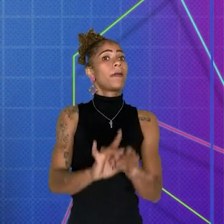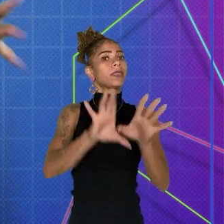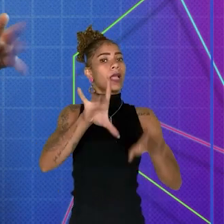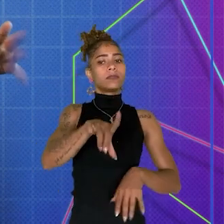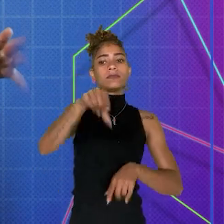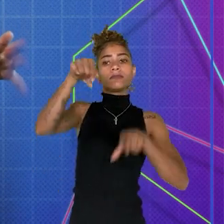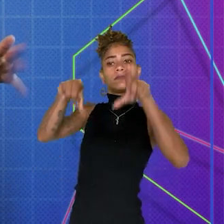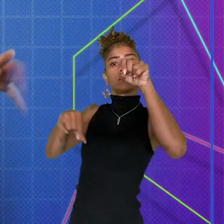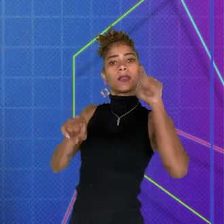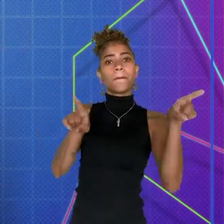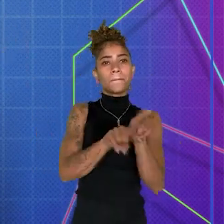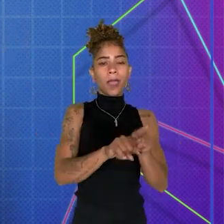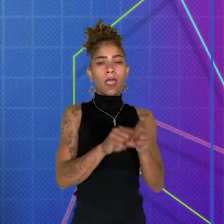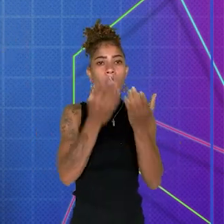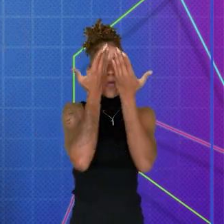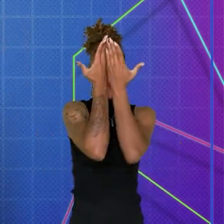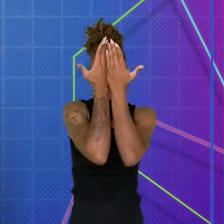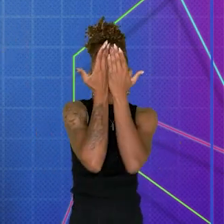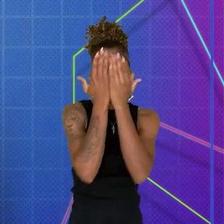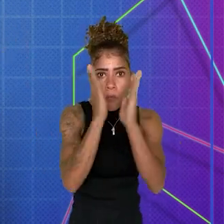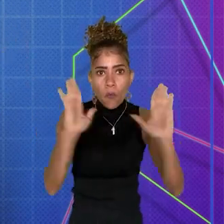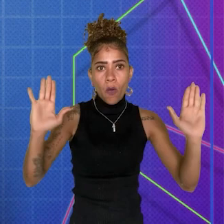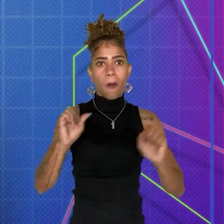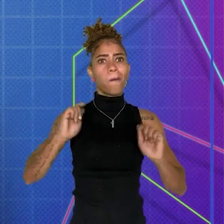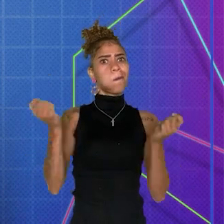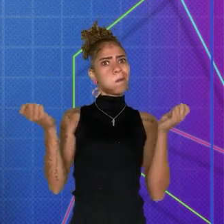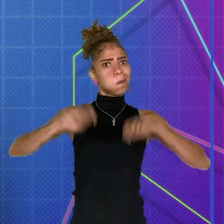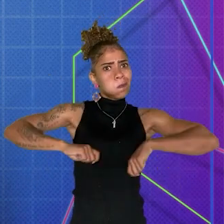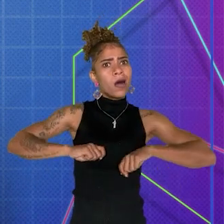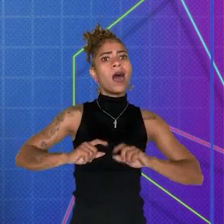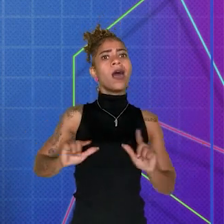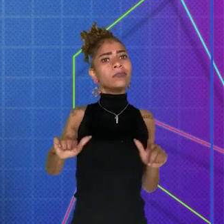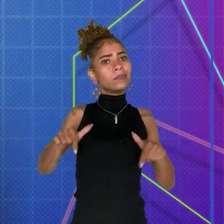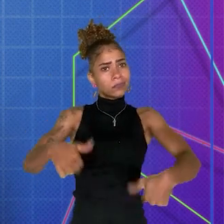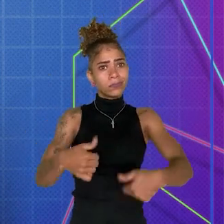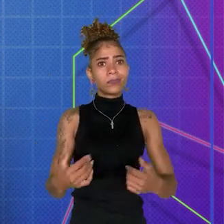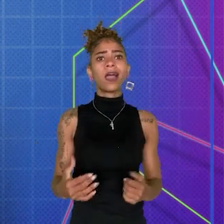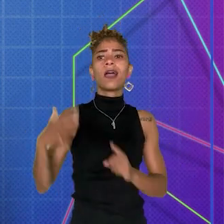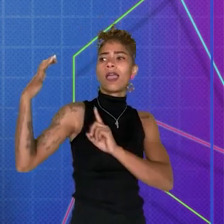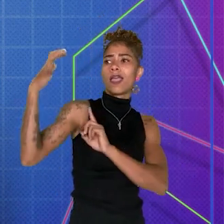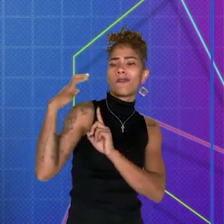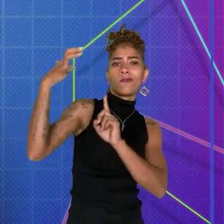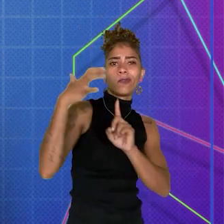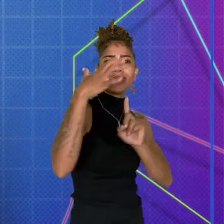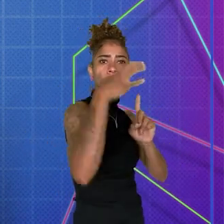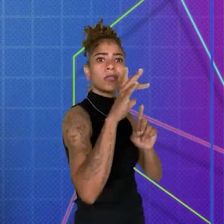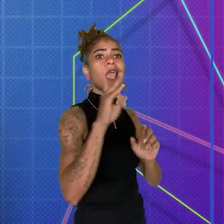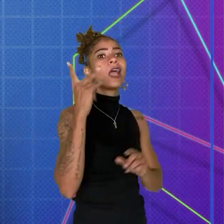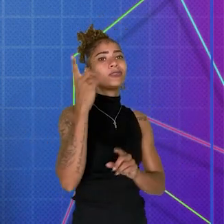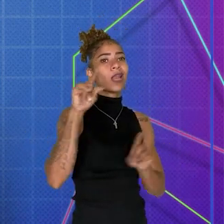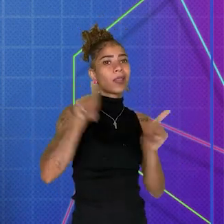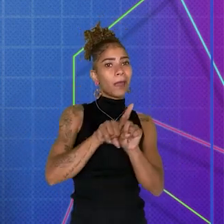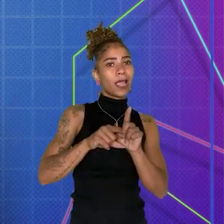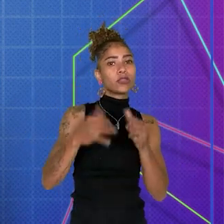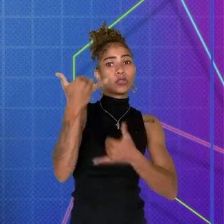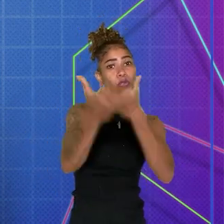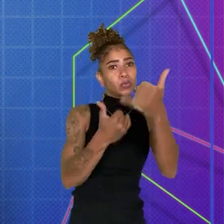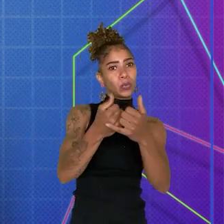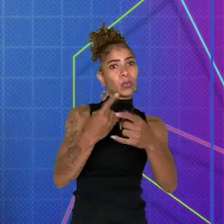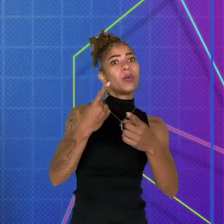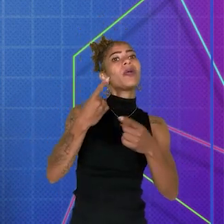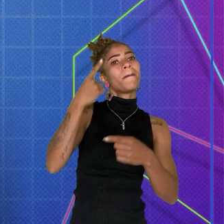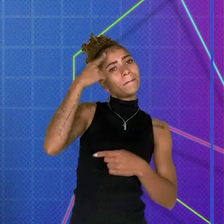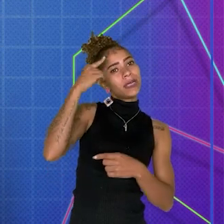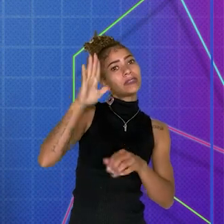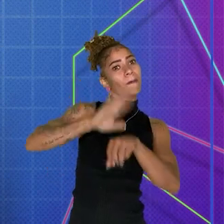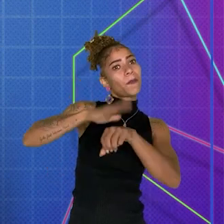grande liberdade de escolha e uma ampla gama de possibilidades de ação, permitindo que o jogador influencie o rumo da história e